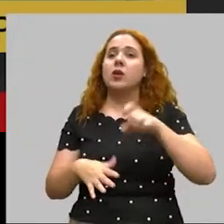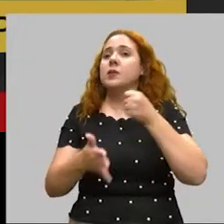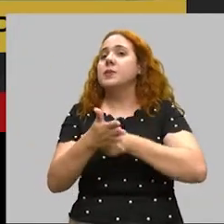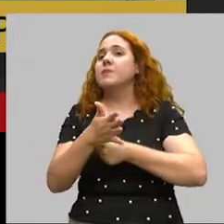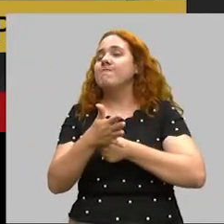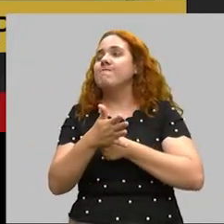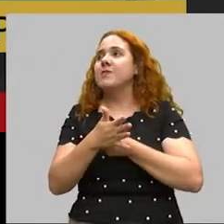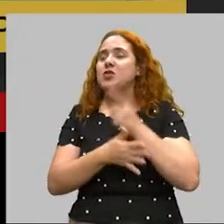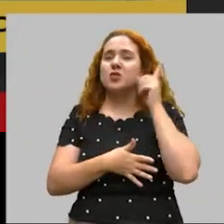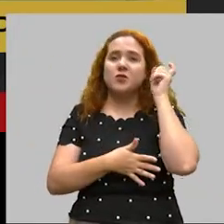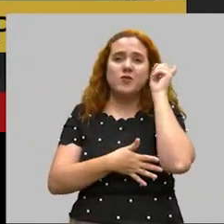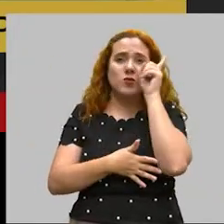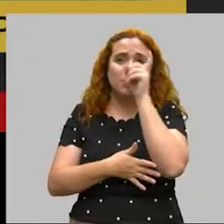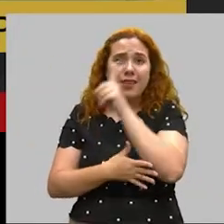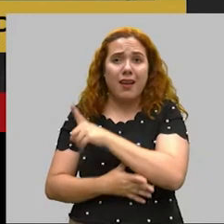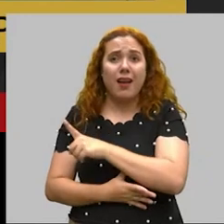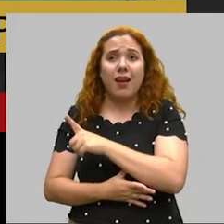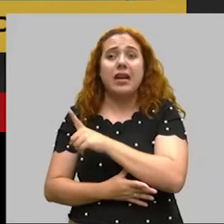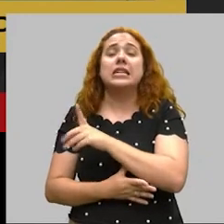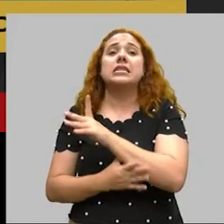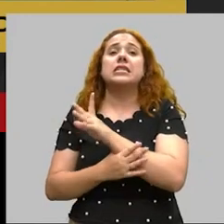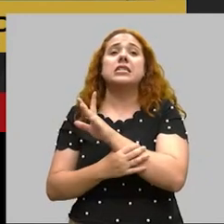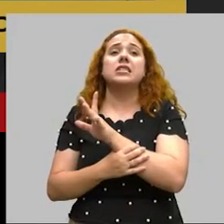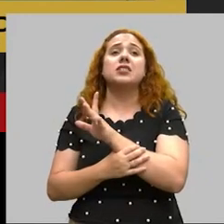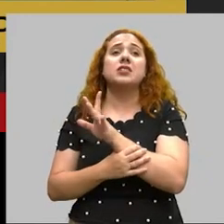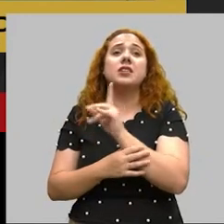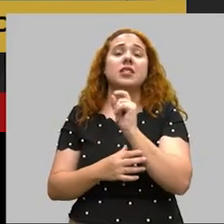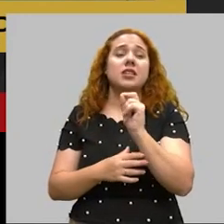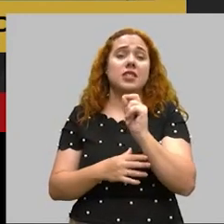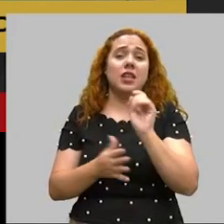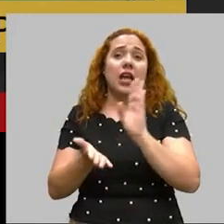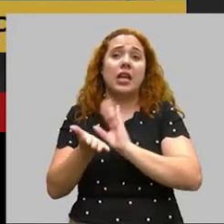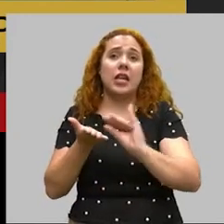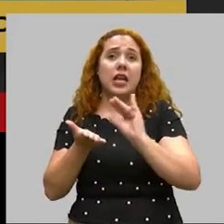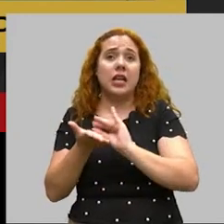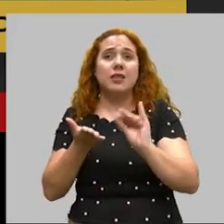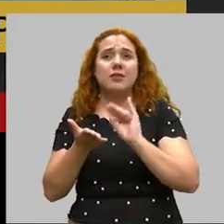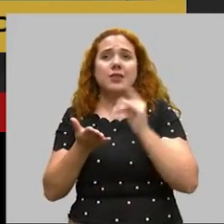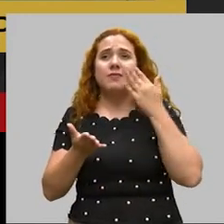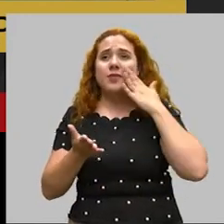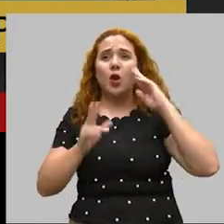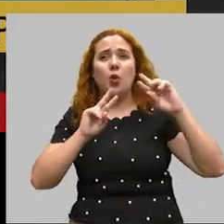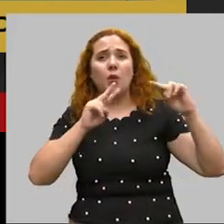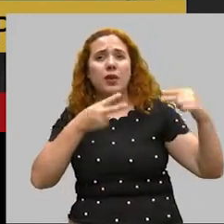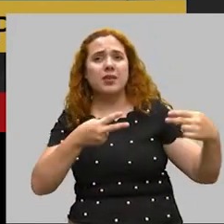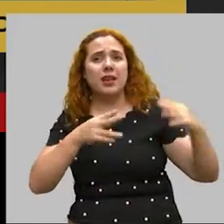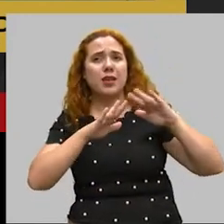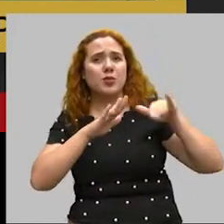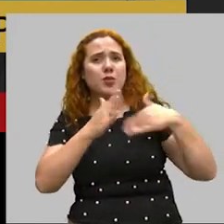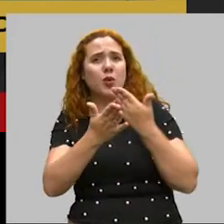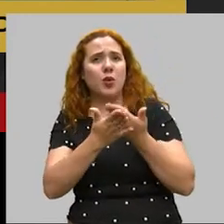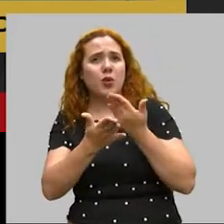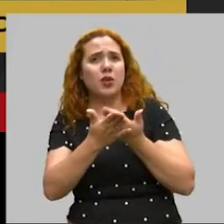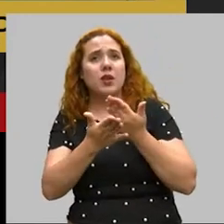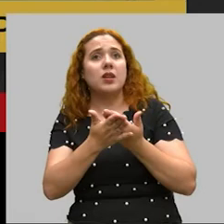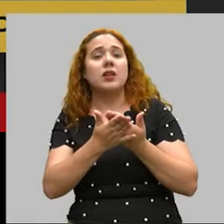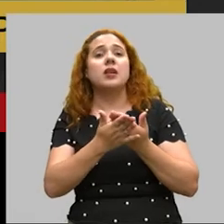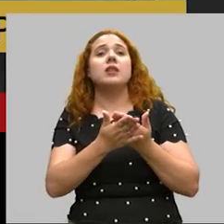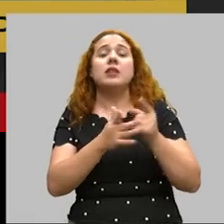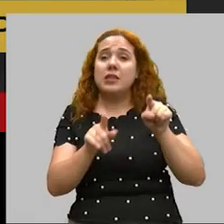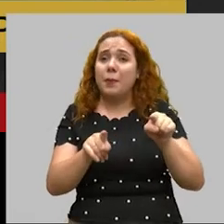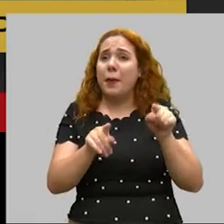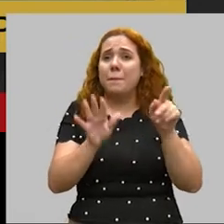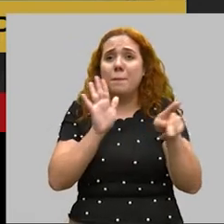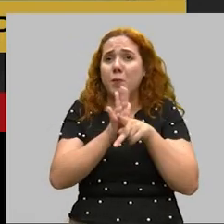da Superintendência e das secretarias municipais de reconhecer que aquela as escolas também são locais de atuação dos dos egressos da da